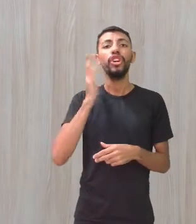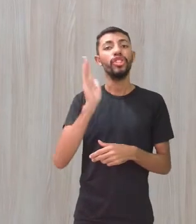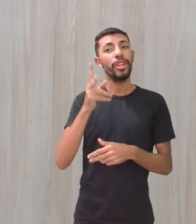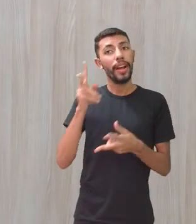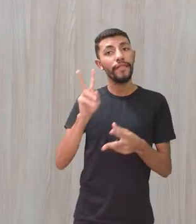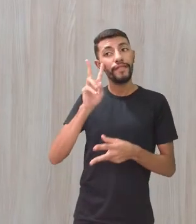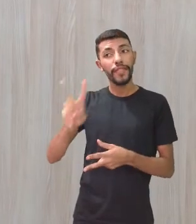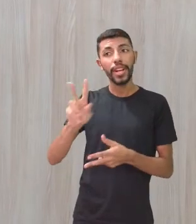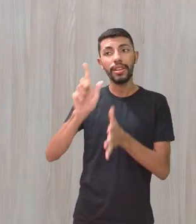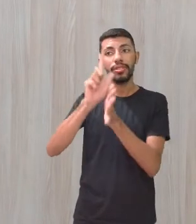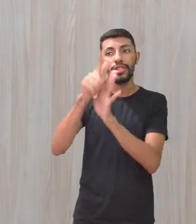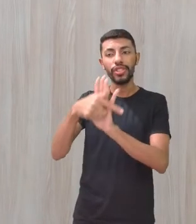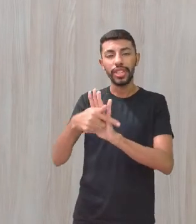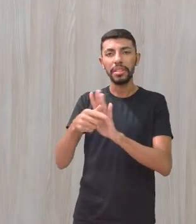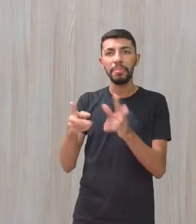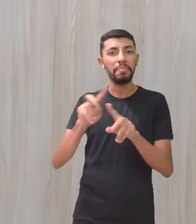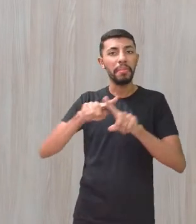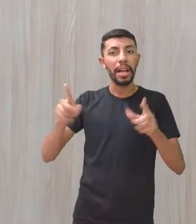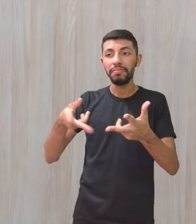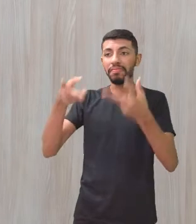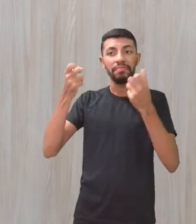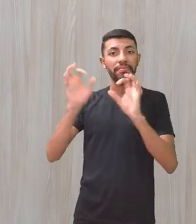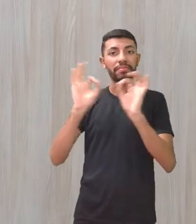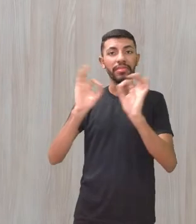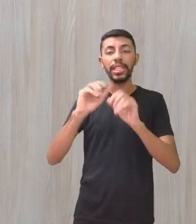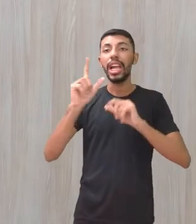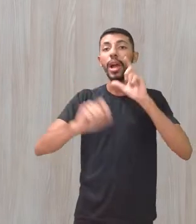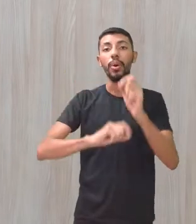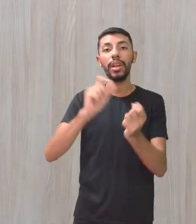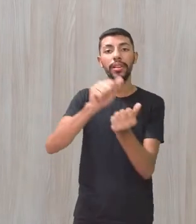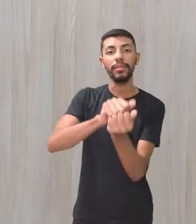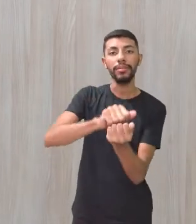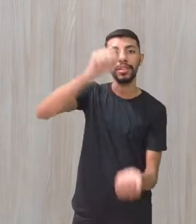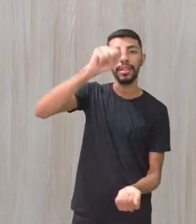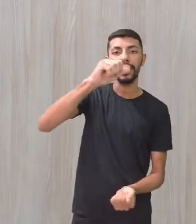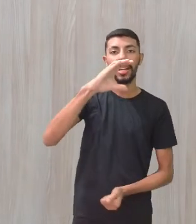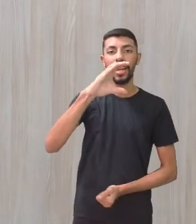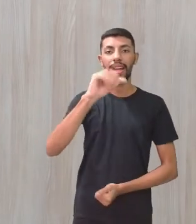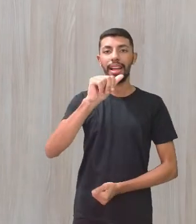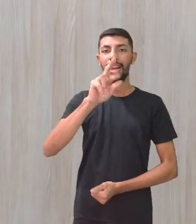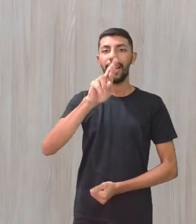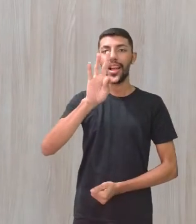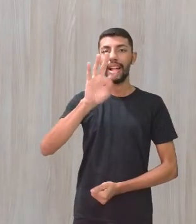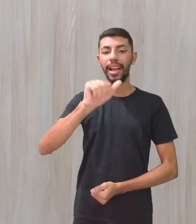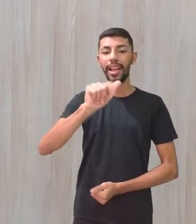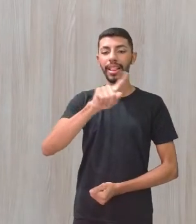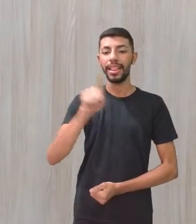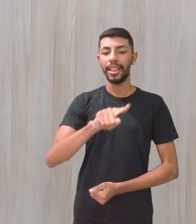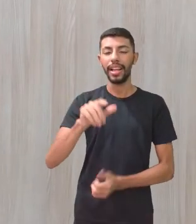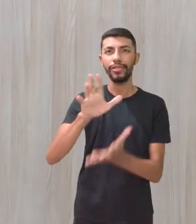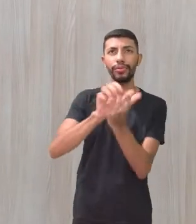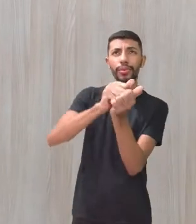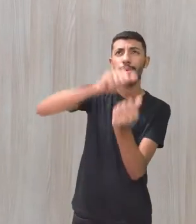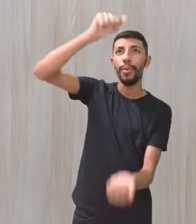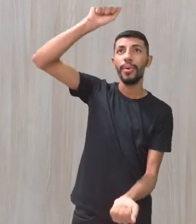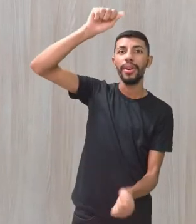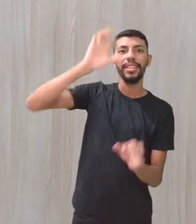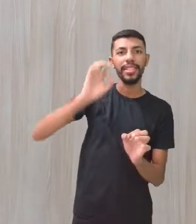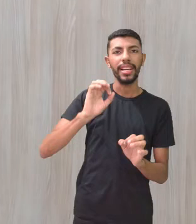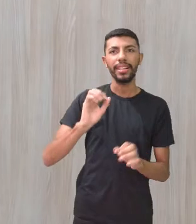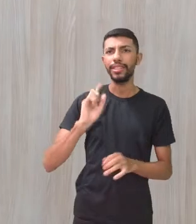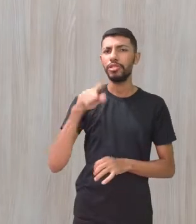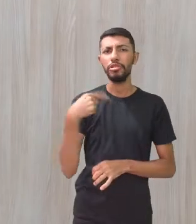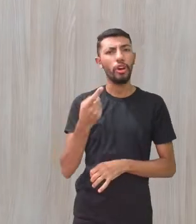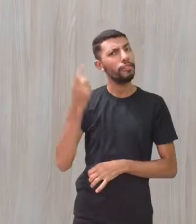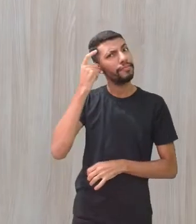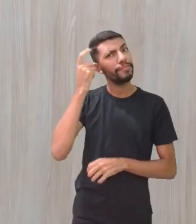e nem percebe. Que é o cartaz, minha gente. A gente nem para pensar muito sobre ele, né? A gente acha que ele está só enfeitando os muros,